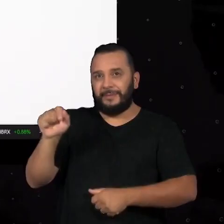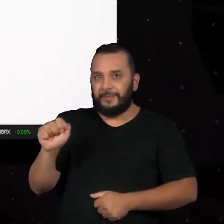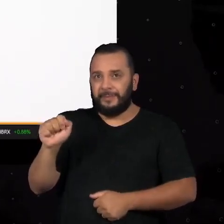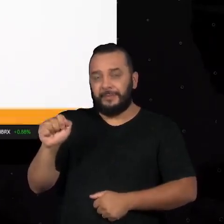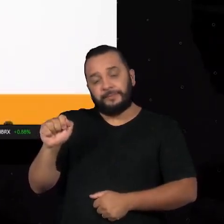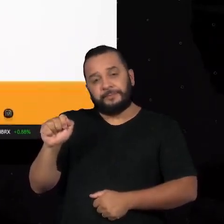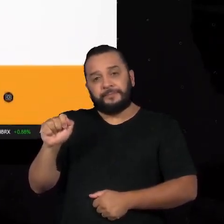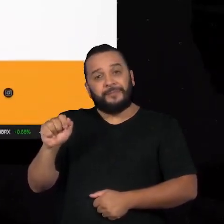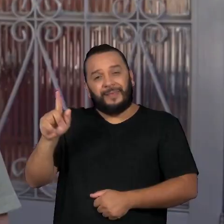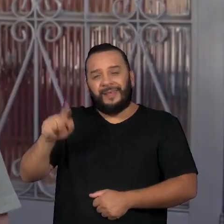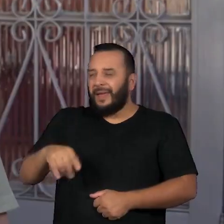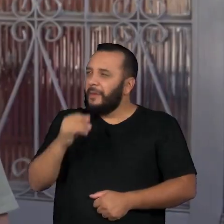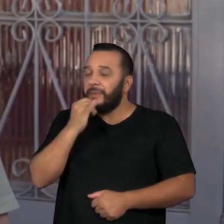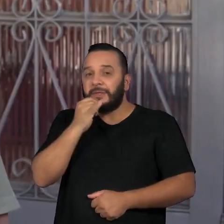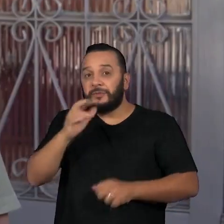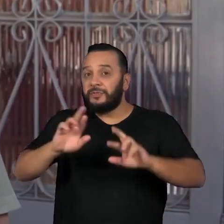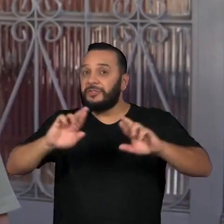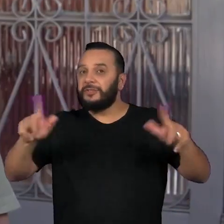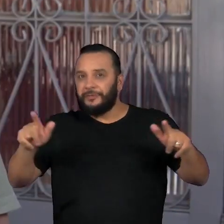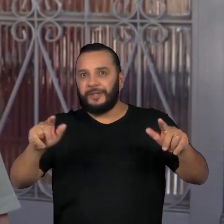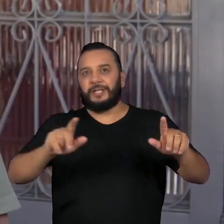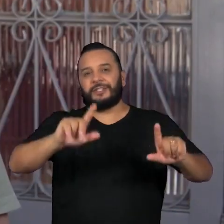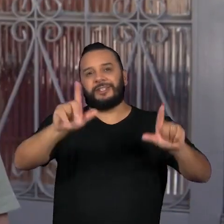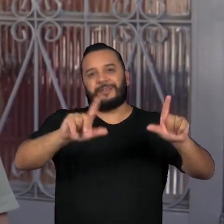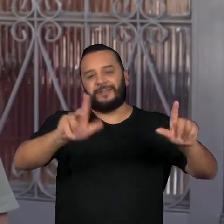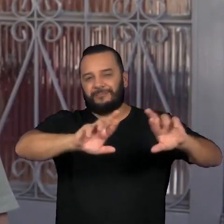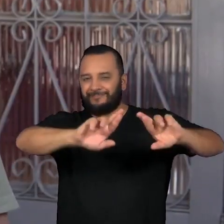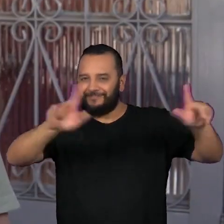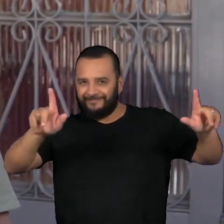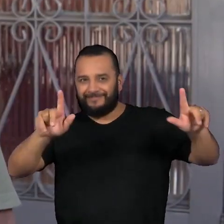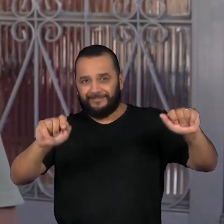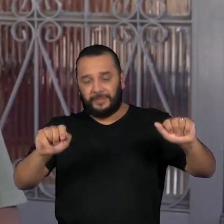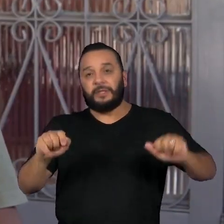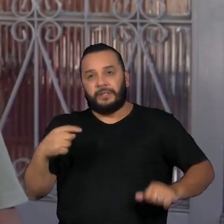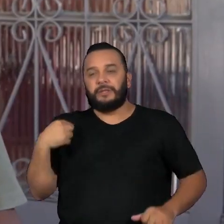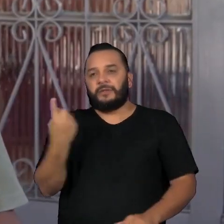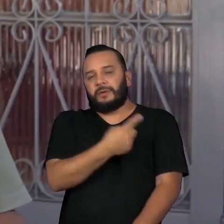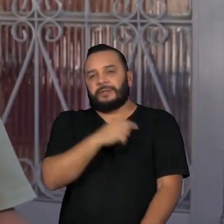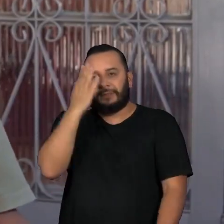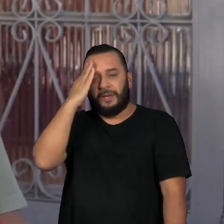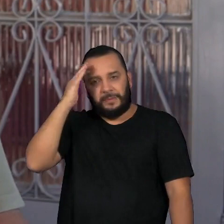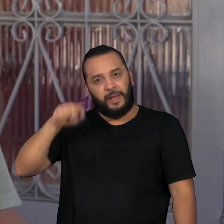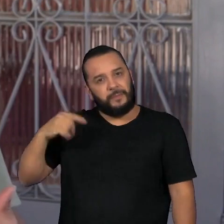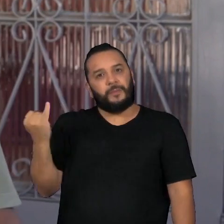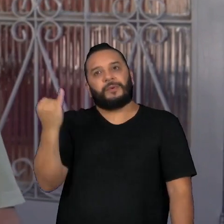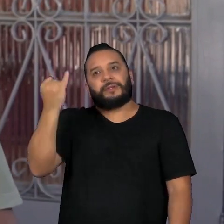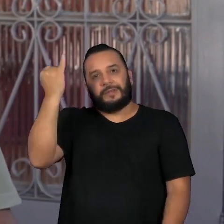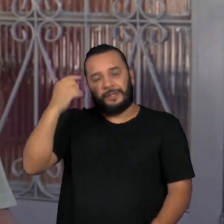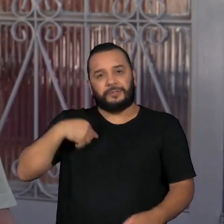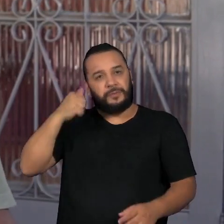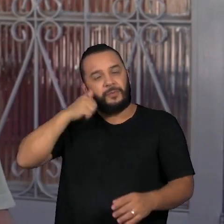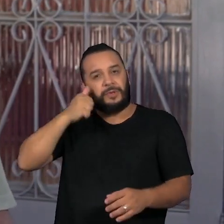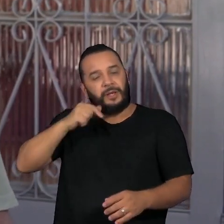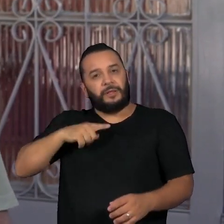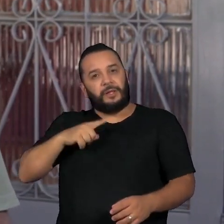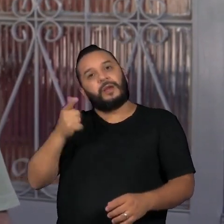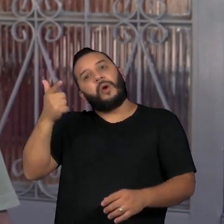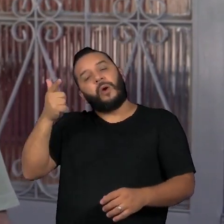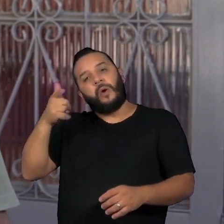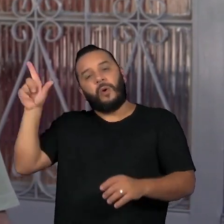da mídia tradicional, né? É importante trazer essas vozes e a gente sabe que essa mulher vai trazer outras